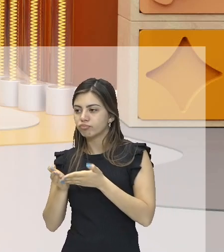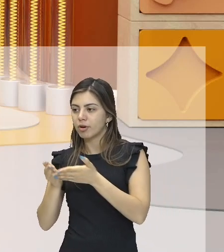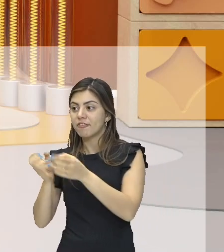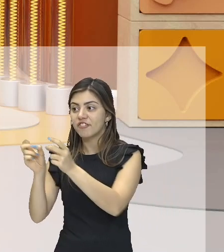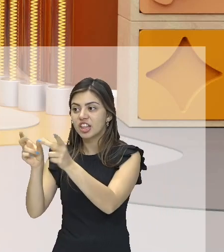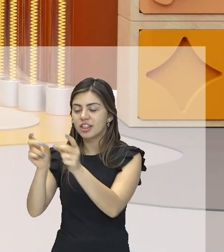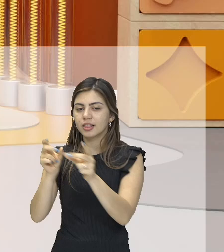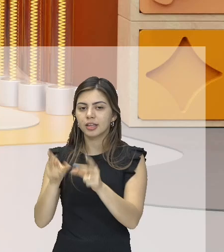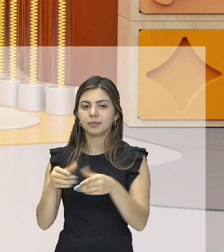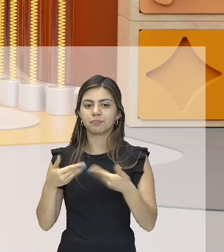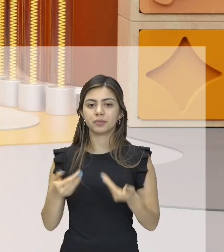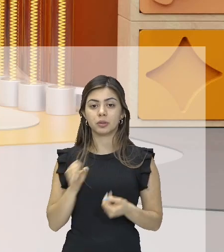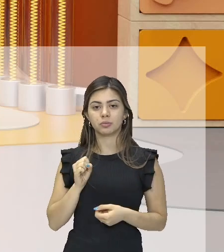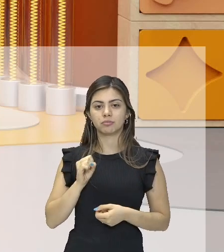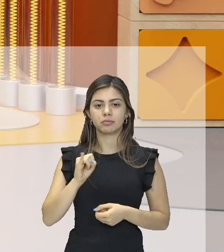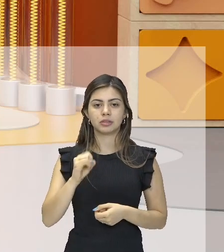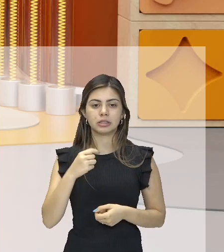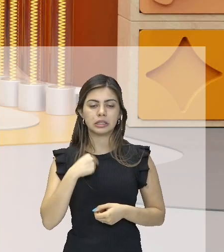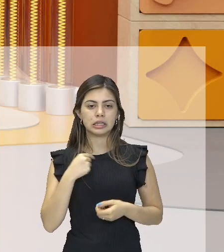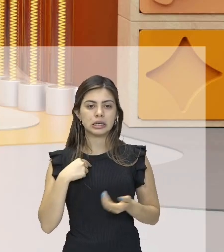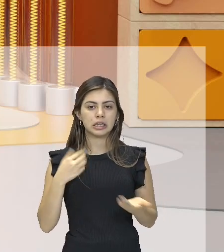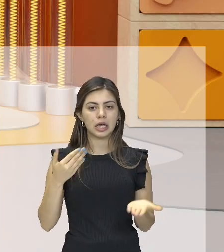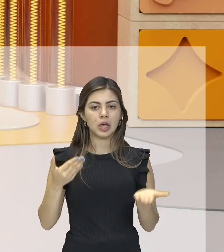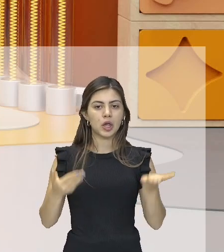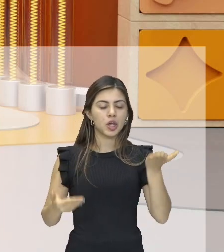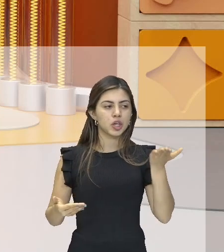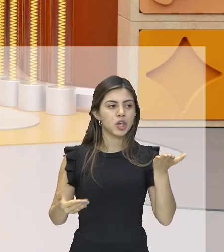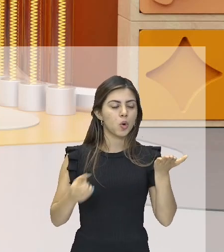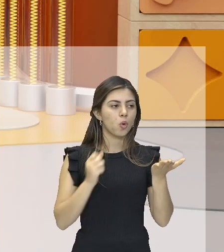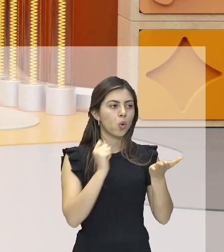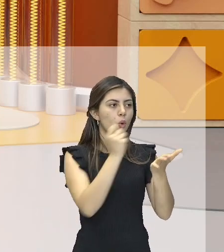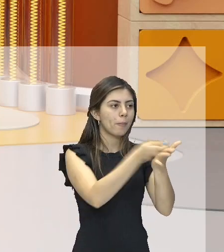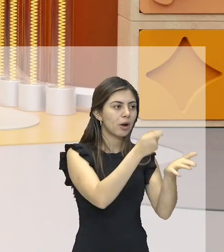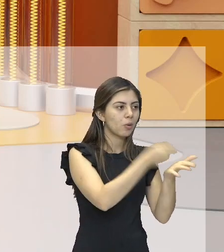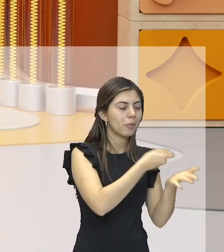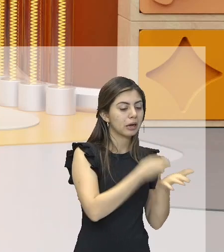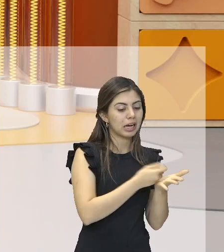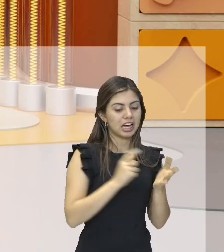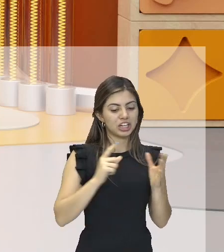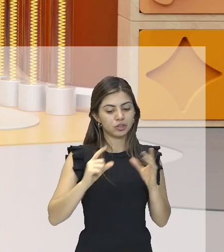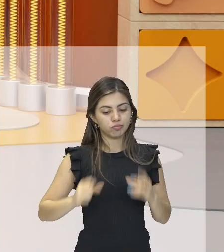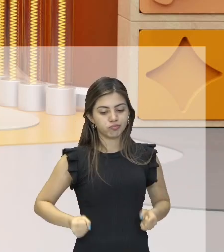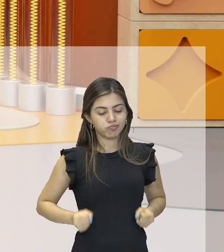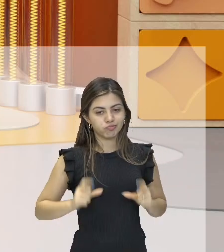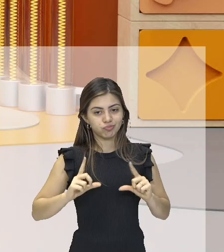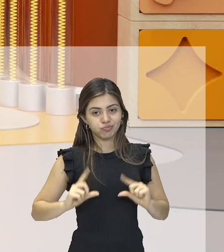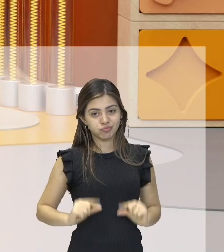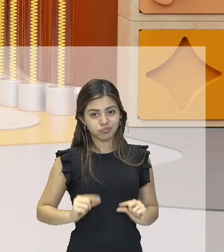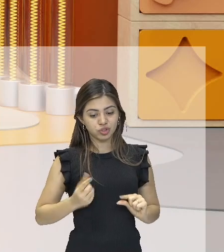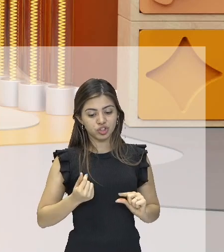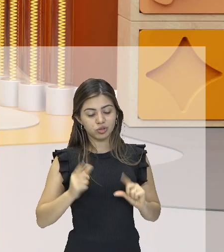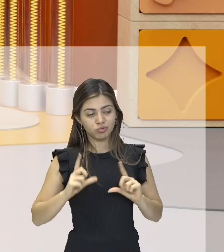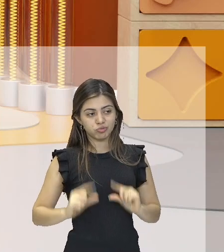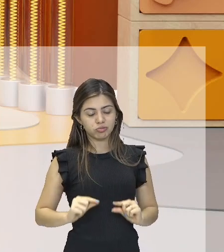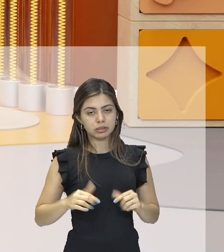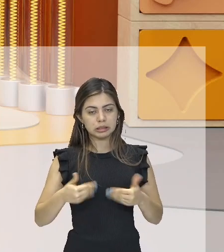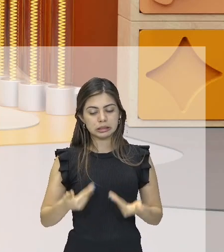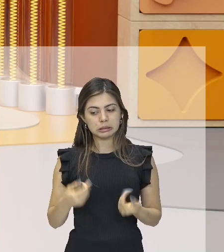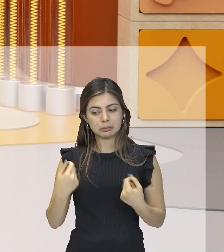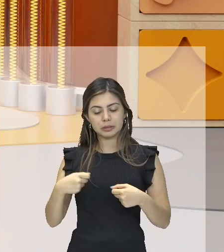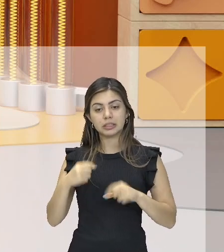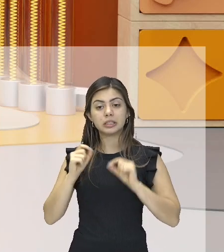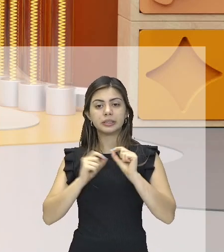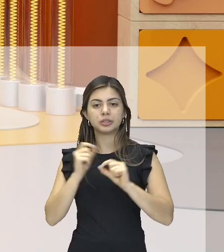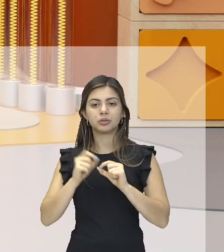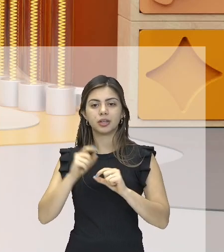eu comprar mais, quer dizer que eu vou gastar, eu vou perder dinheiro. Então, para eu ter uma balança comercial favorável, eu